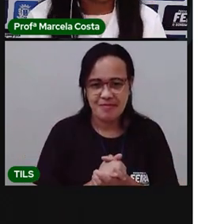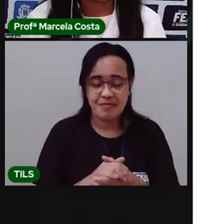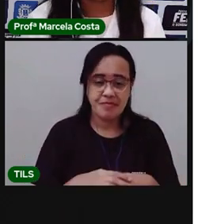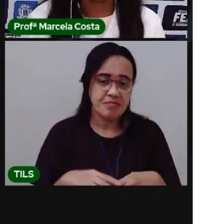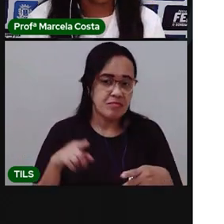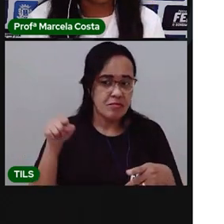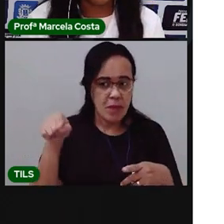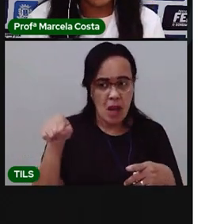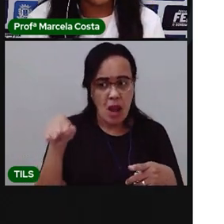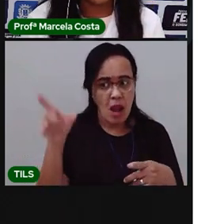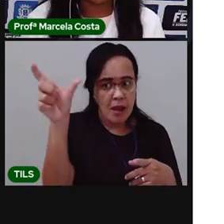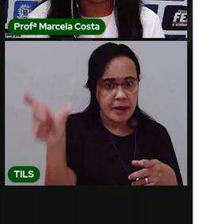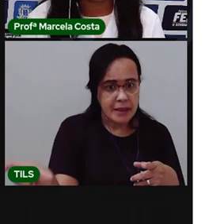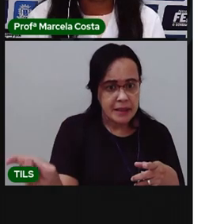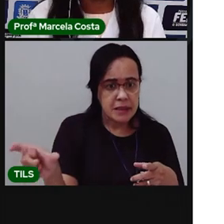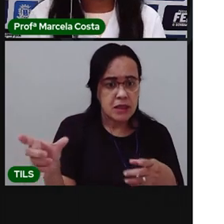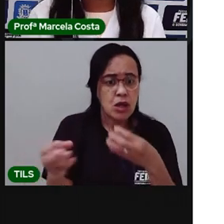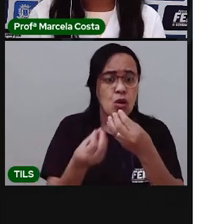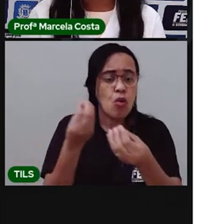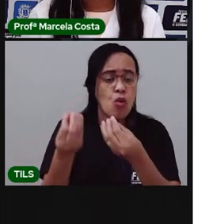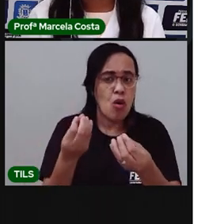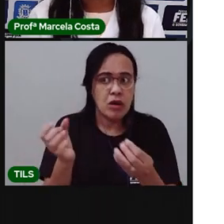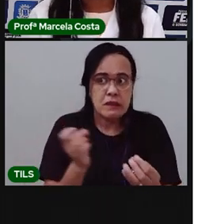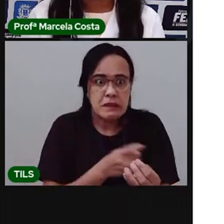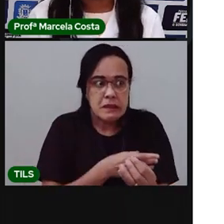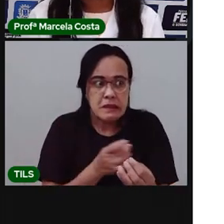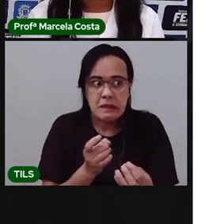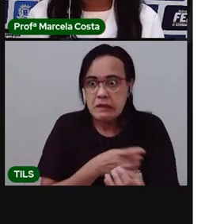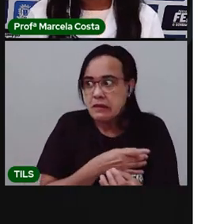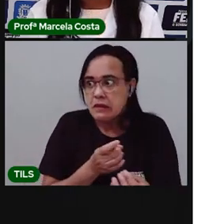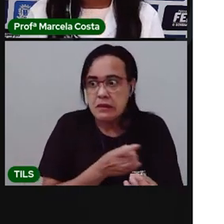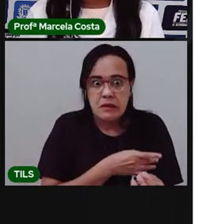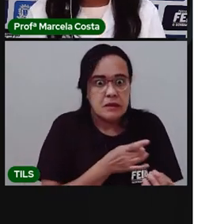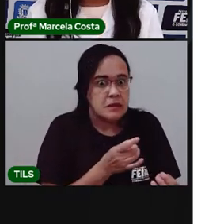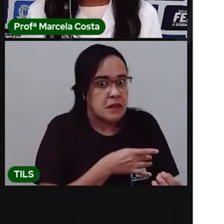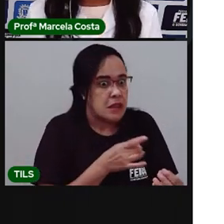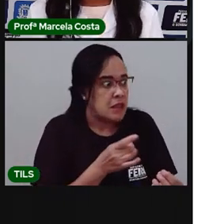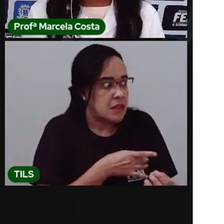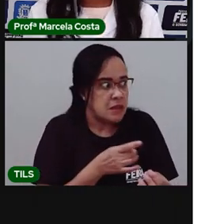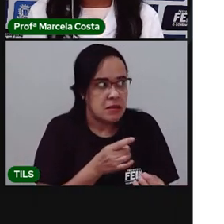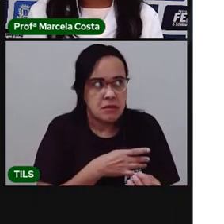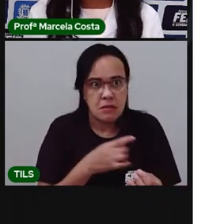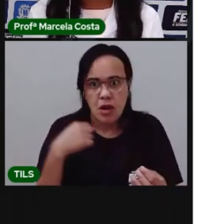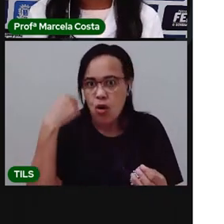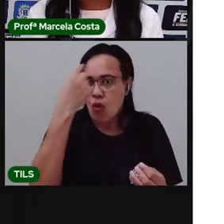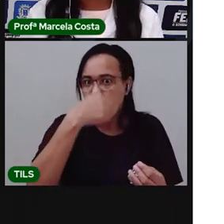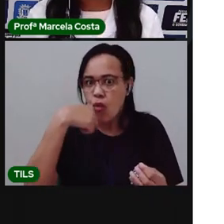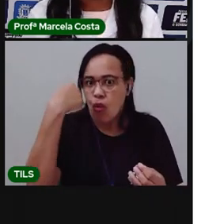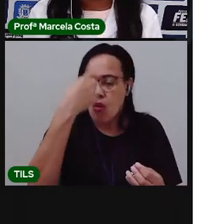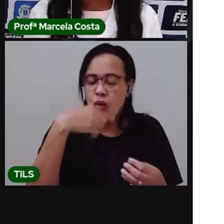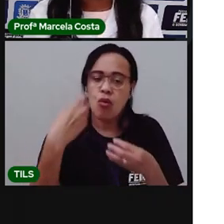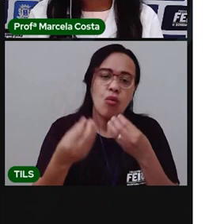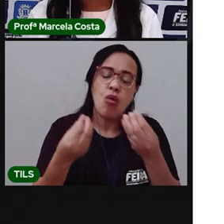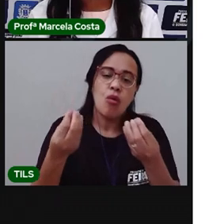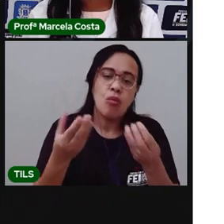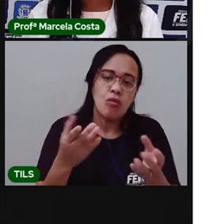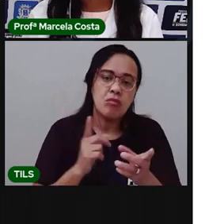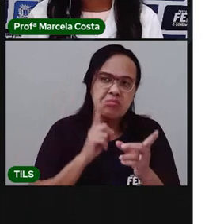Ela deve ter sentido muito medo, né? Uma pessoa que tá com medo, qual é a expressão facial que ela